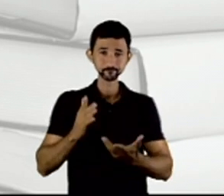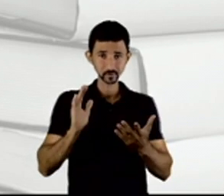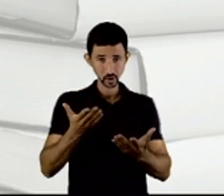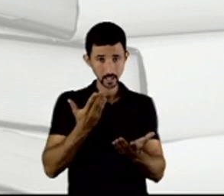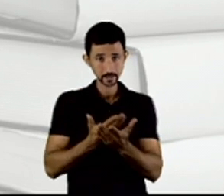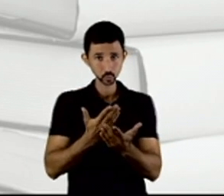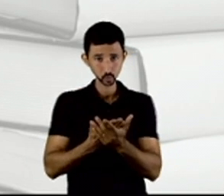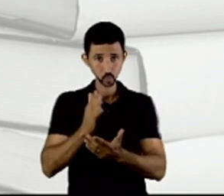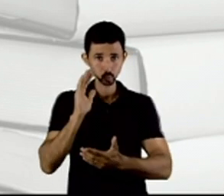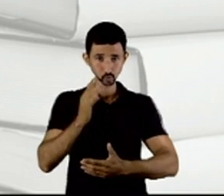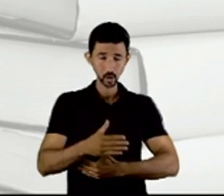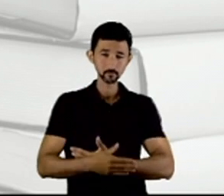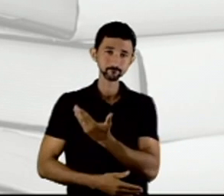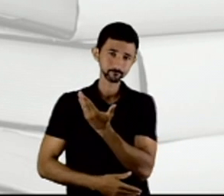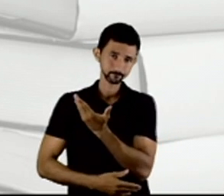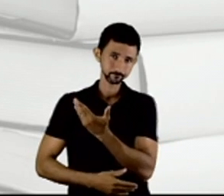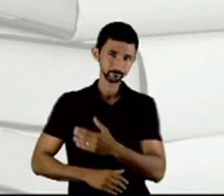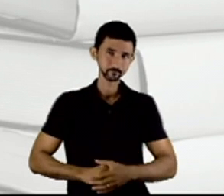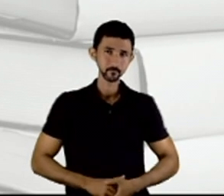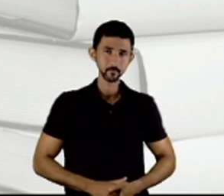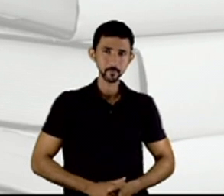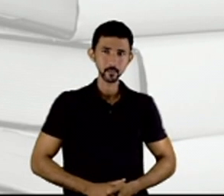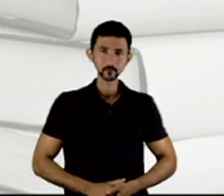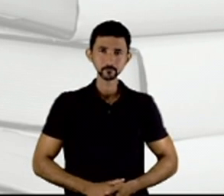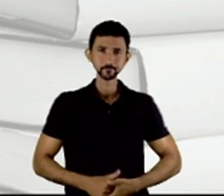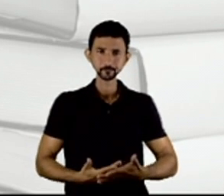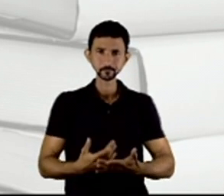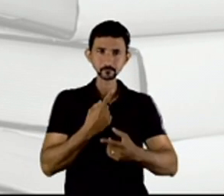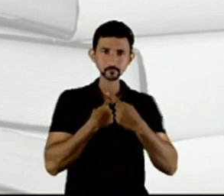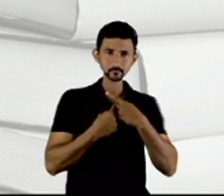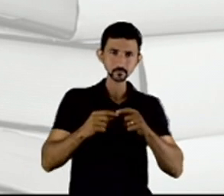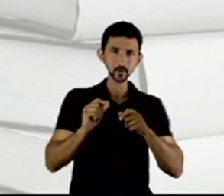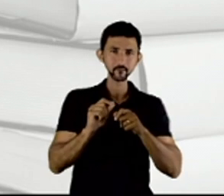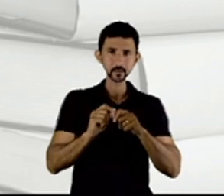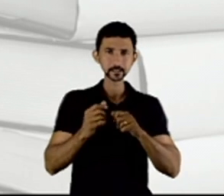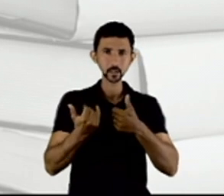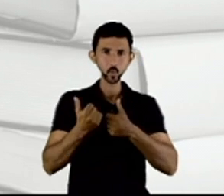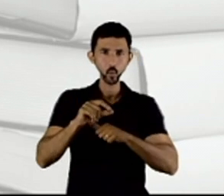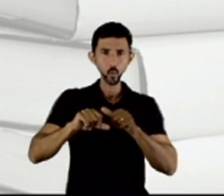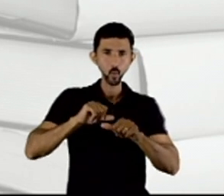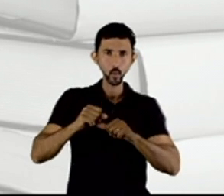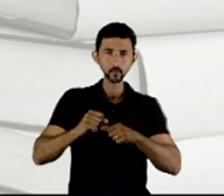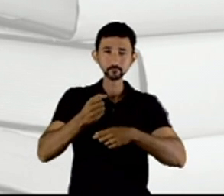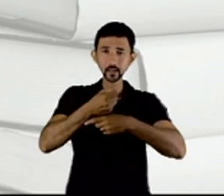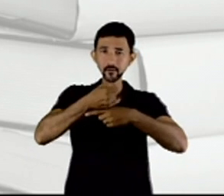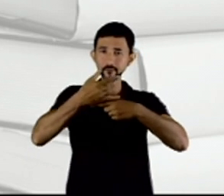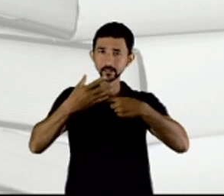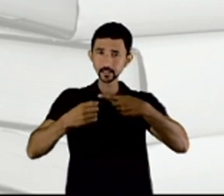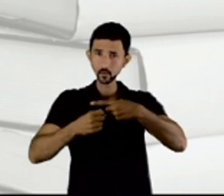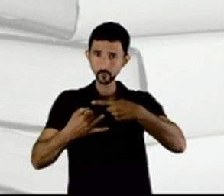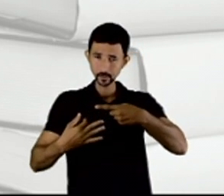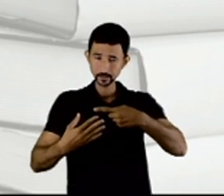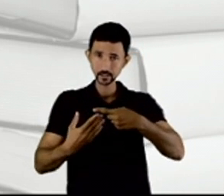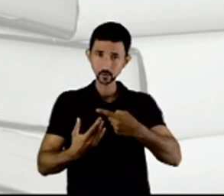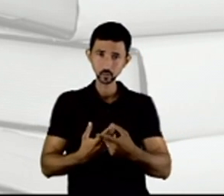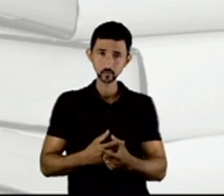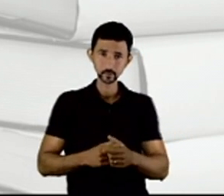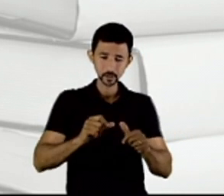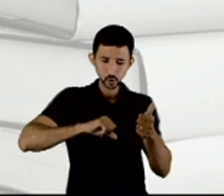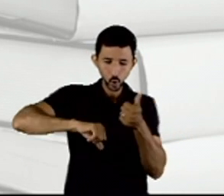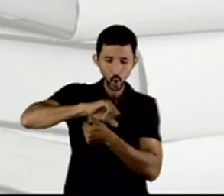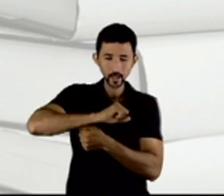estudou isso bastante em aulas passadas. Quando desejamos fazer a representação de uma fração em uma